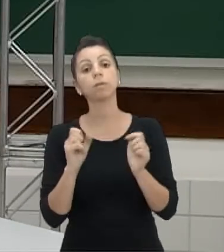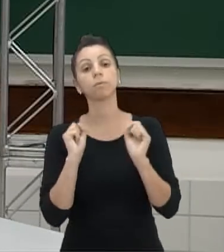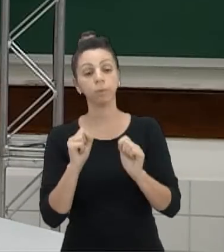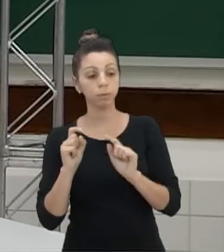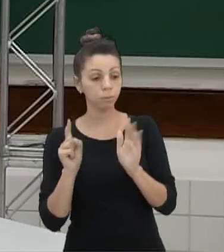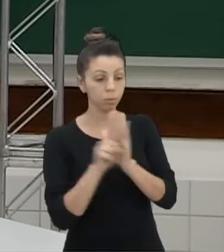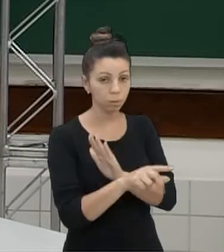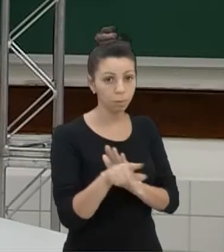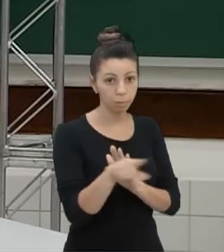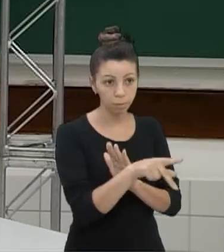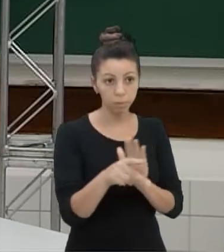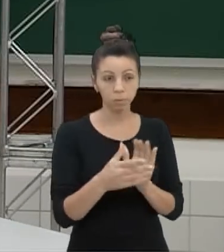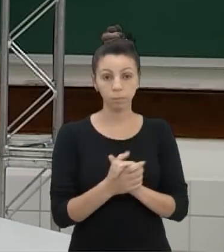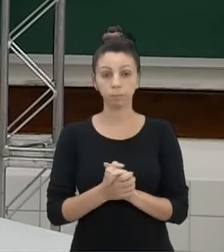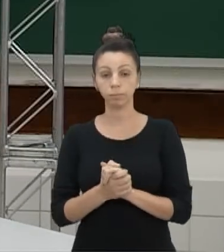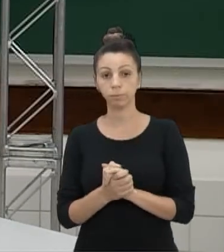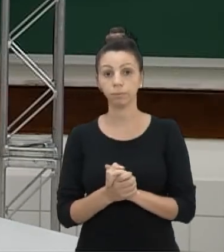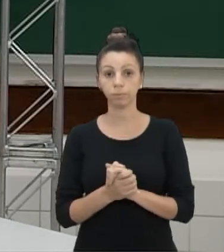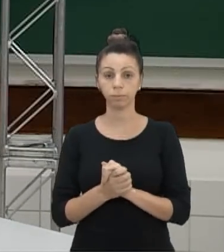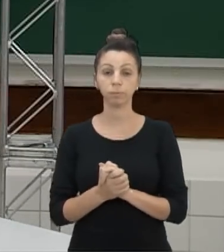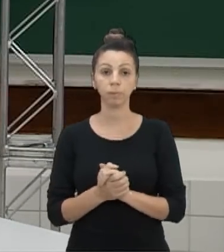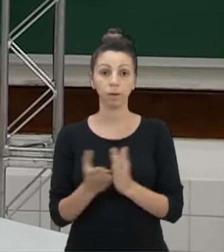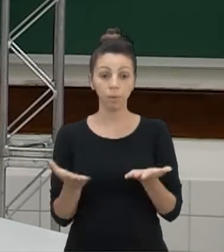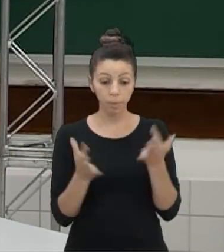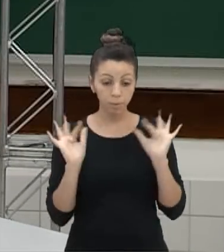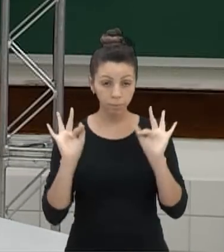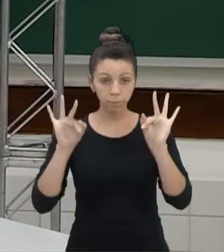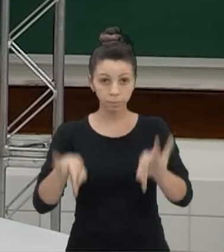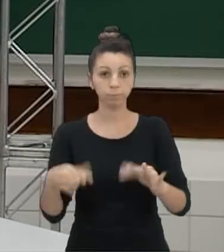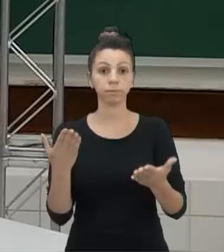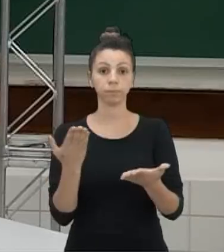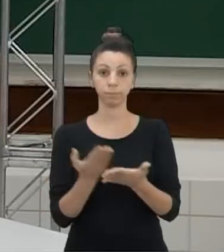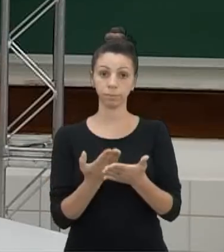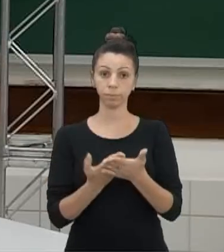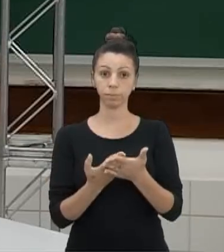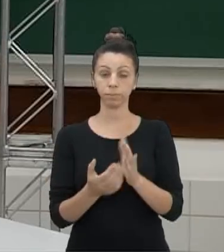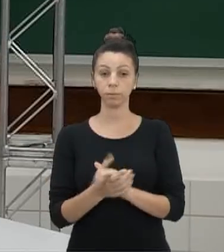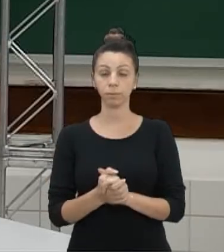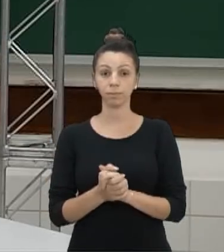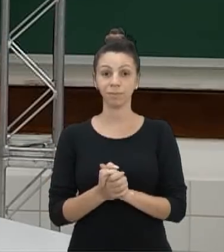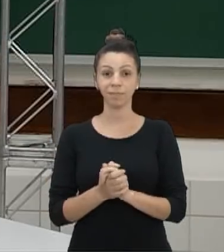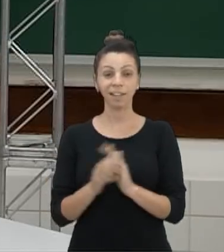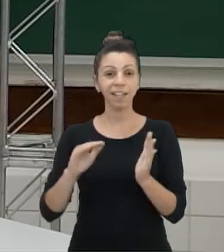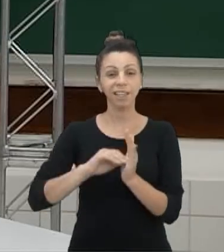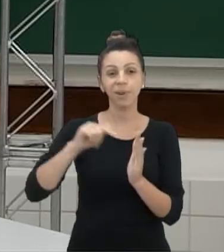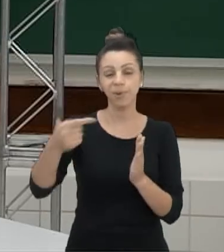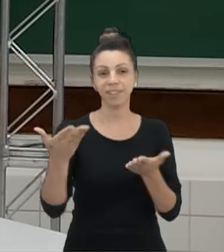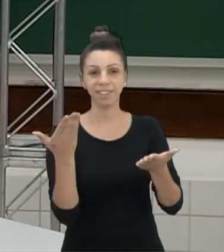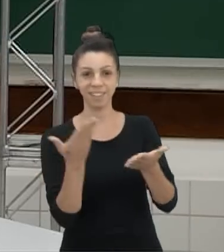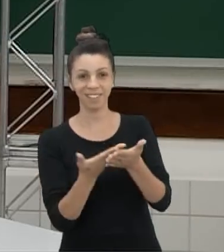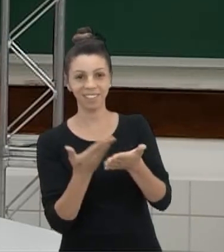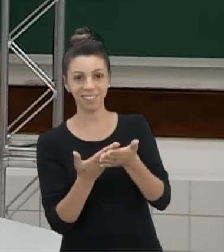professor. Bom, com isso a gente encerra a nossa aula de hoje e até a próxima aula